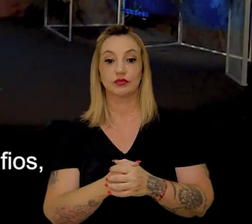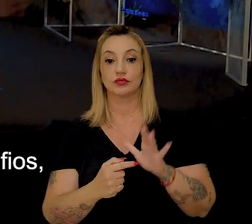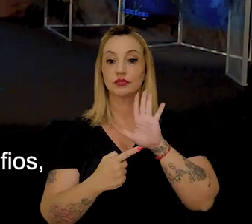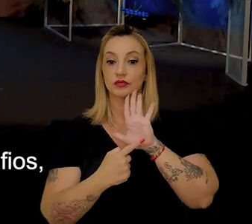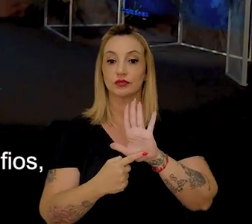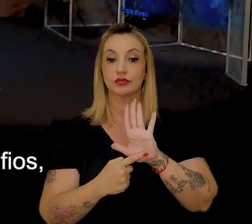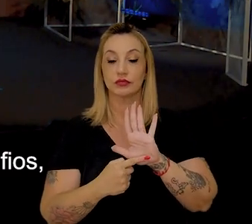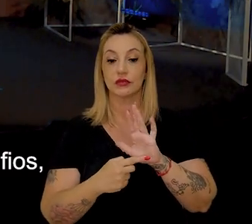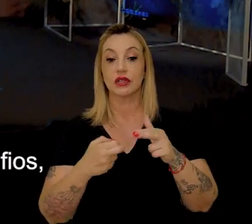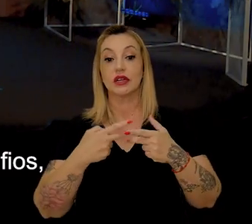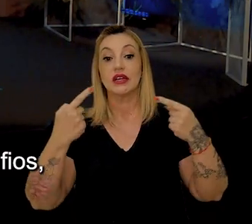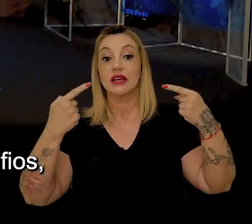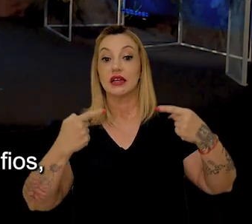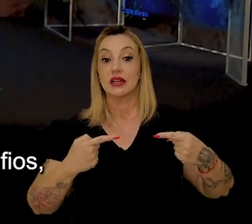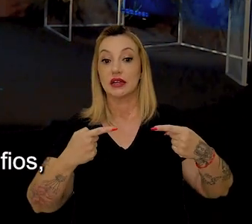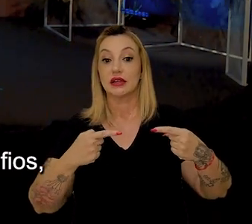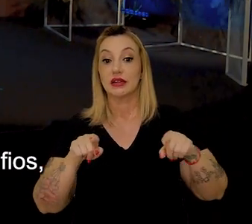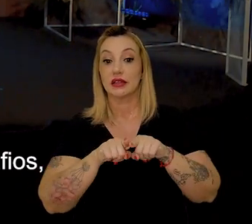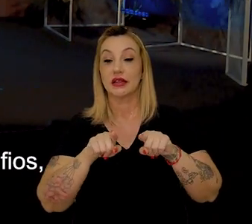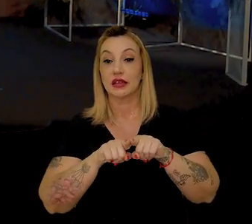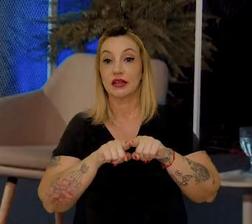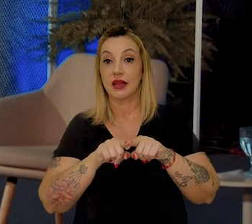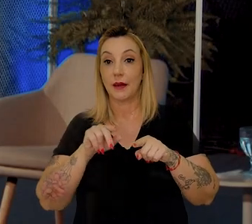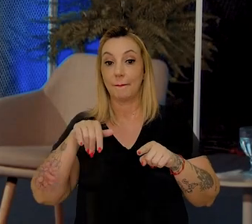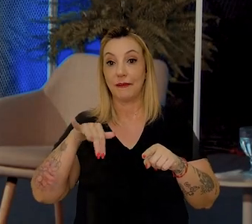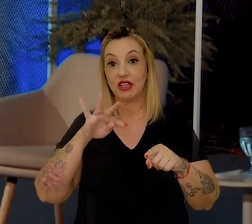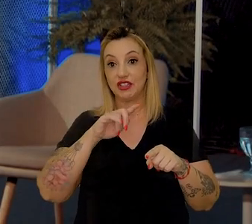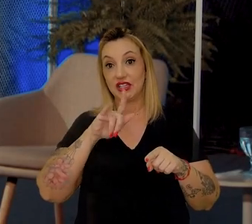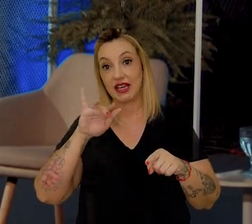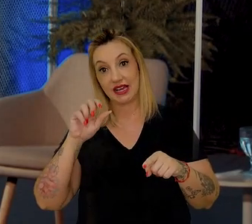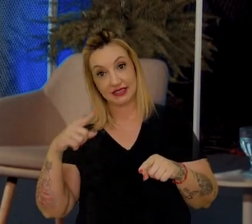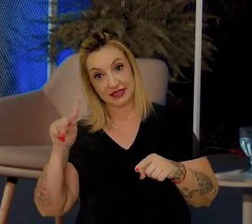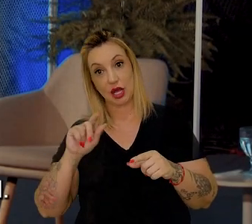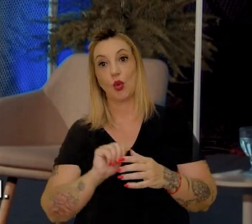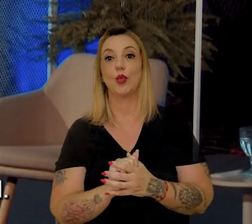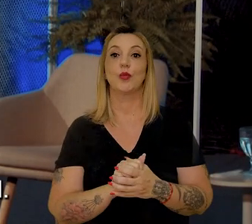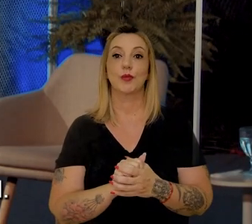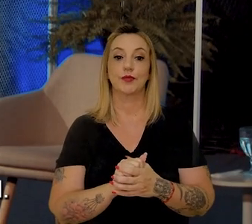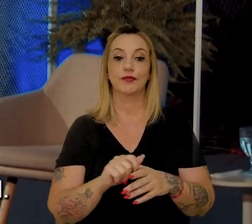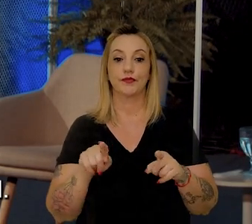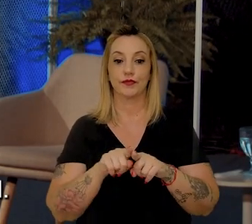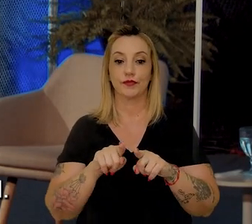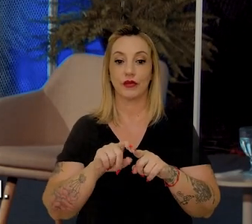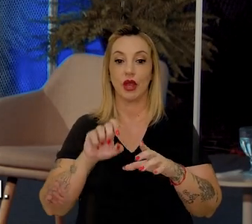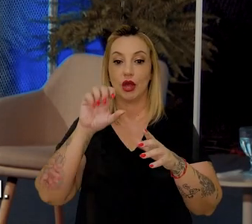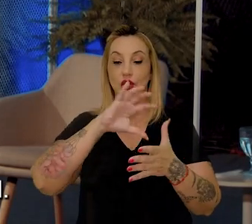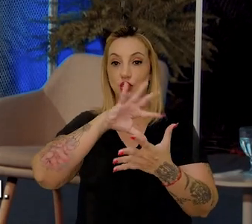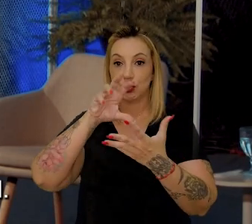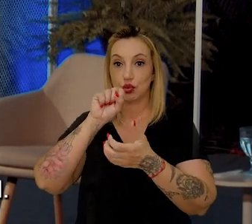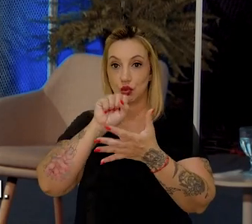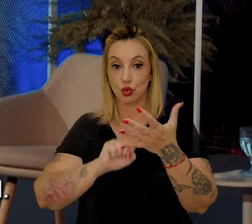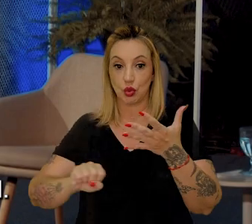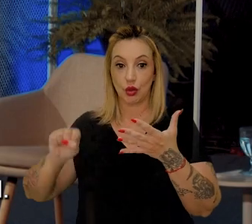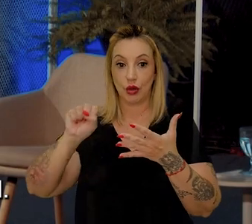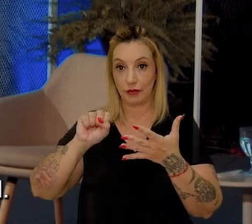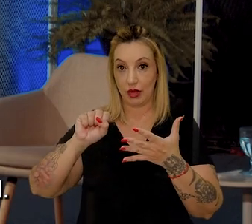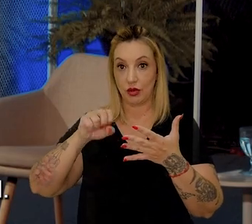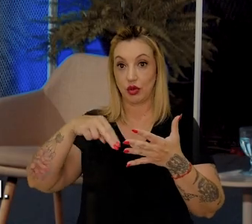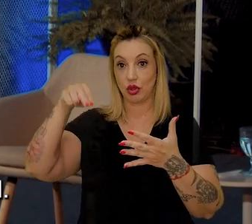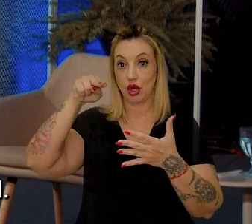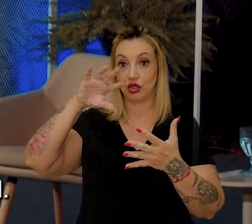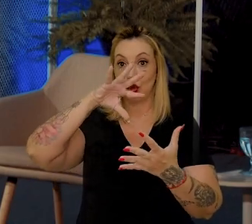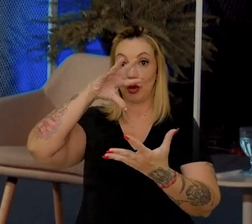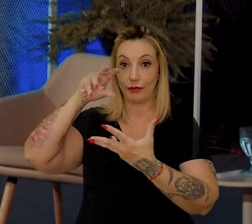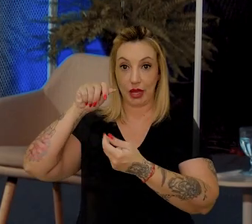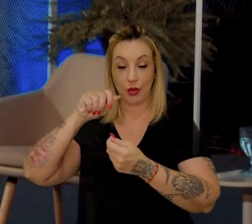e grandes desafios inclusive de mitigação entre o o o sul global e o